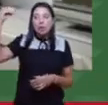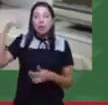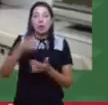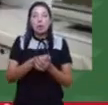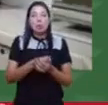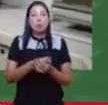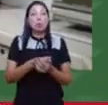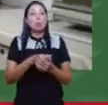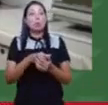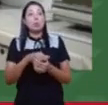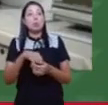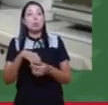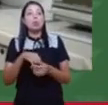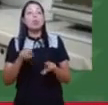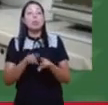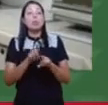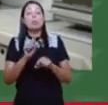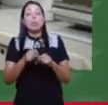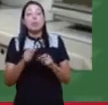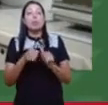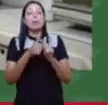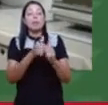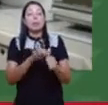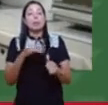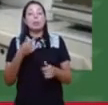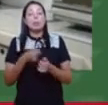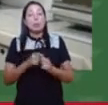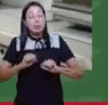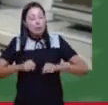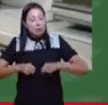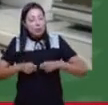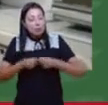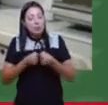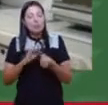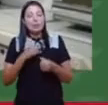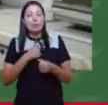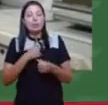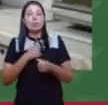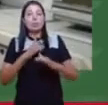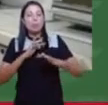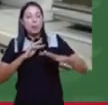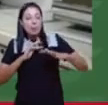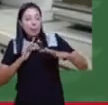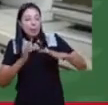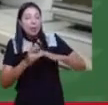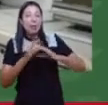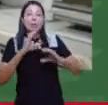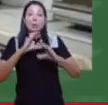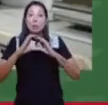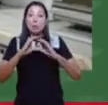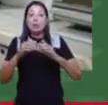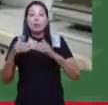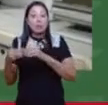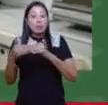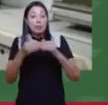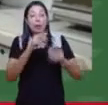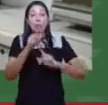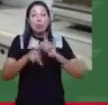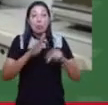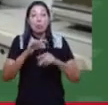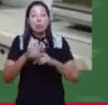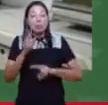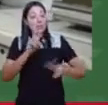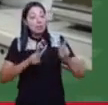cadastre-se no canal, toque o sininho e acompanhe. Nós temos que fortalecer os nossos canais de comunicação e levar ao povo a